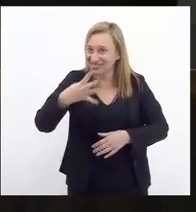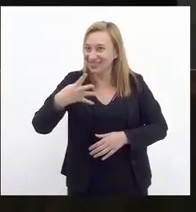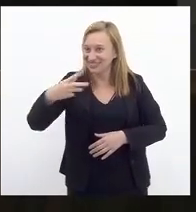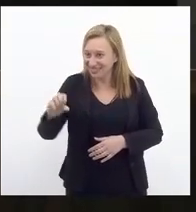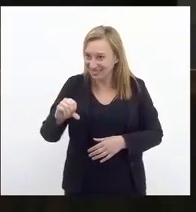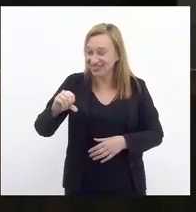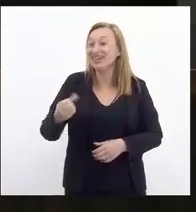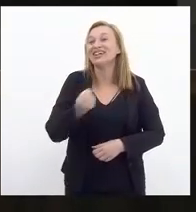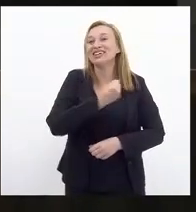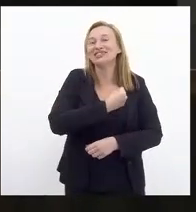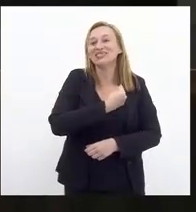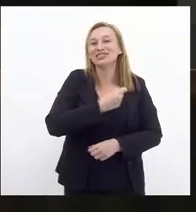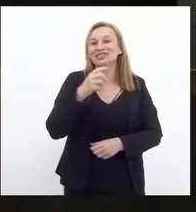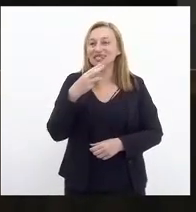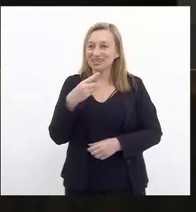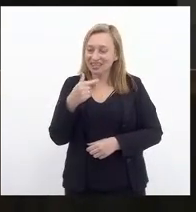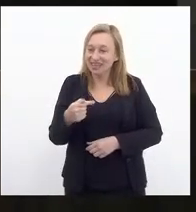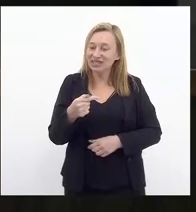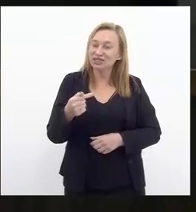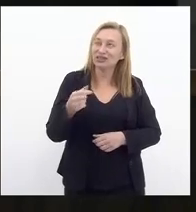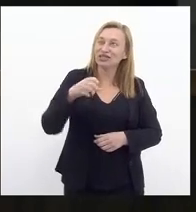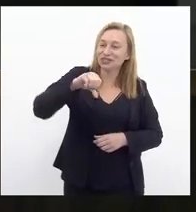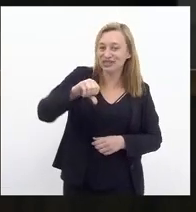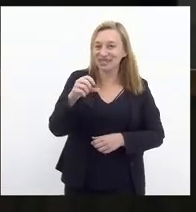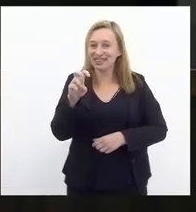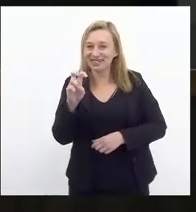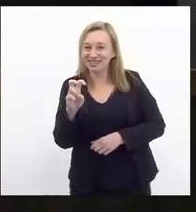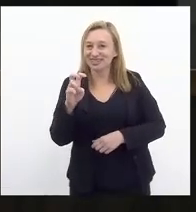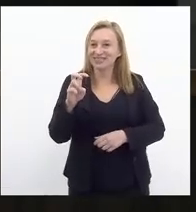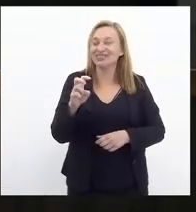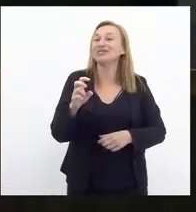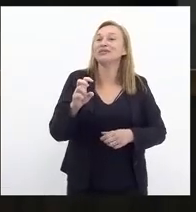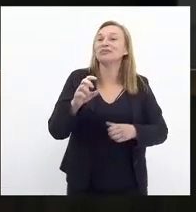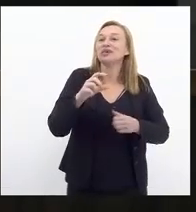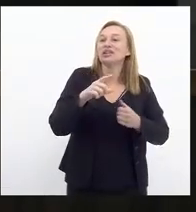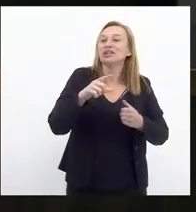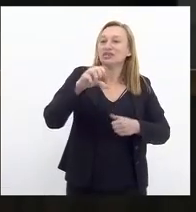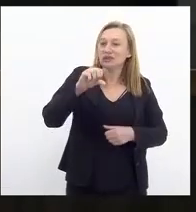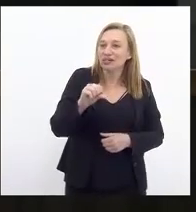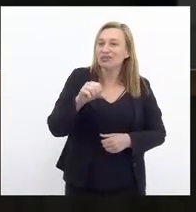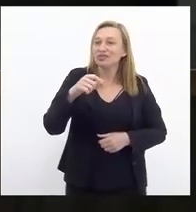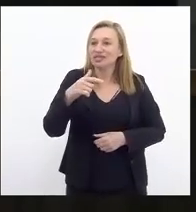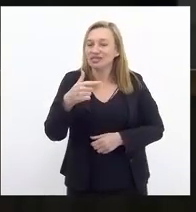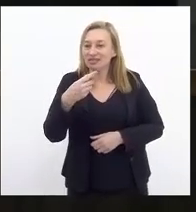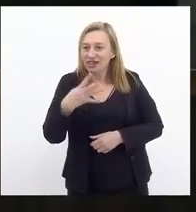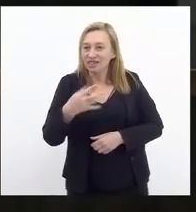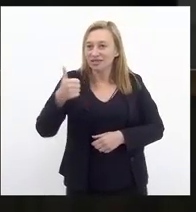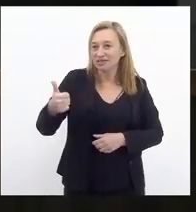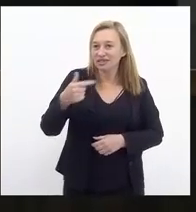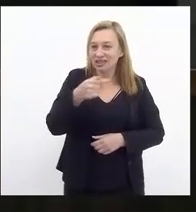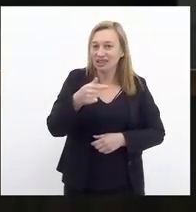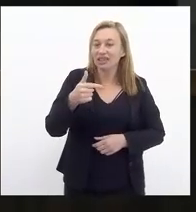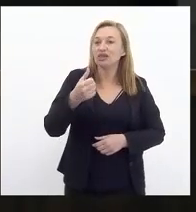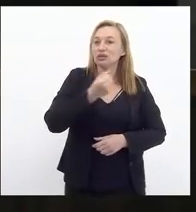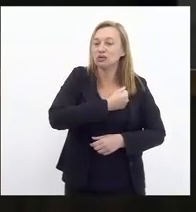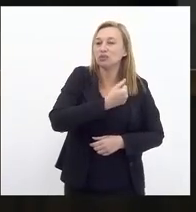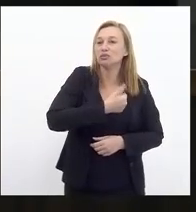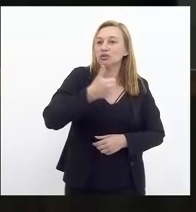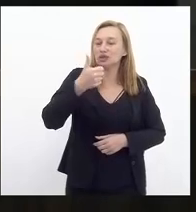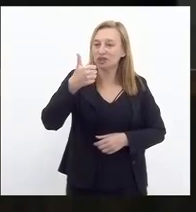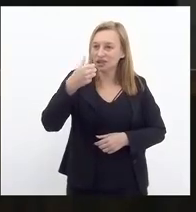o número 7 e 95 números 9 4175 números 11 13